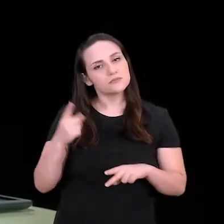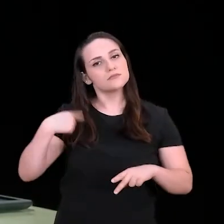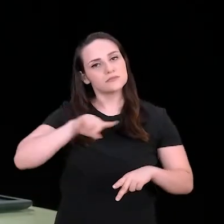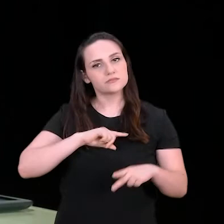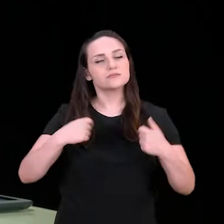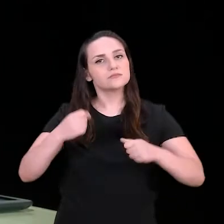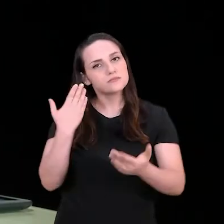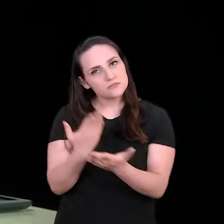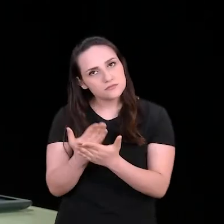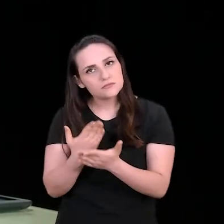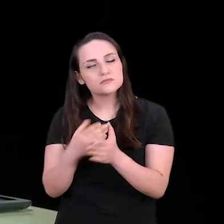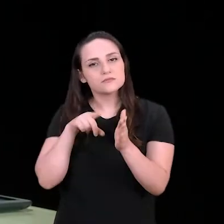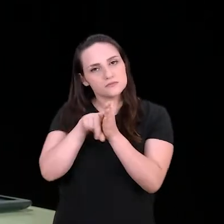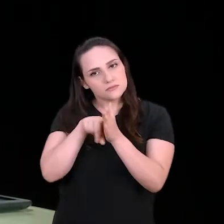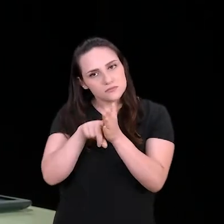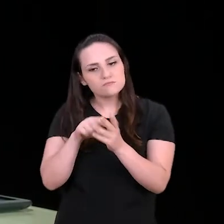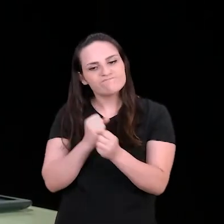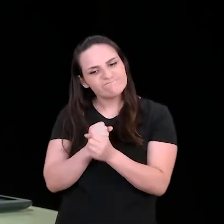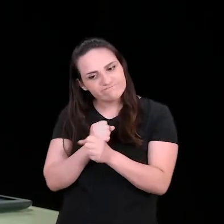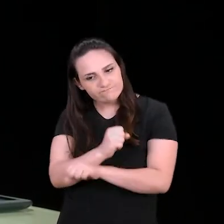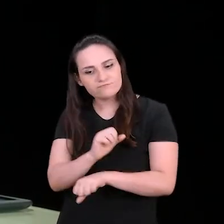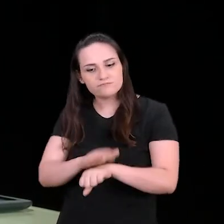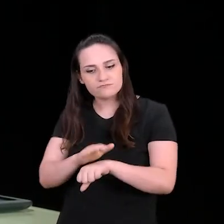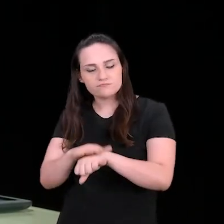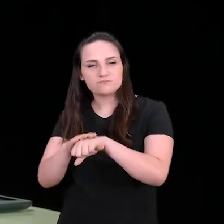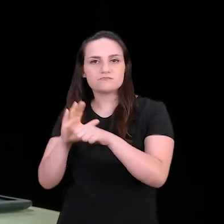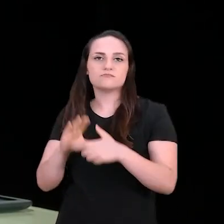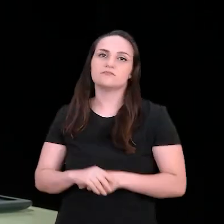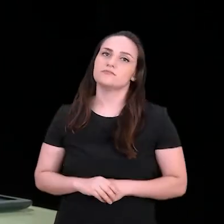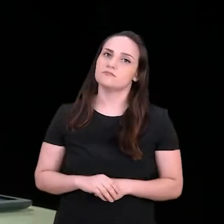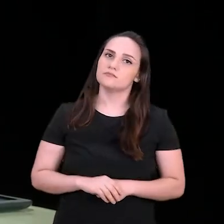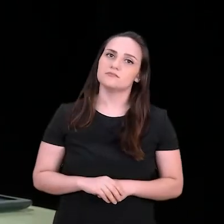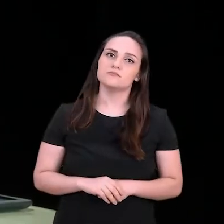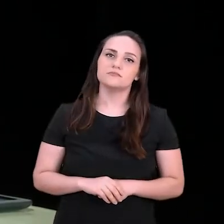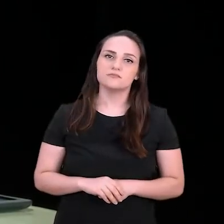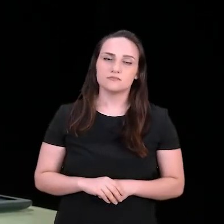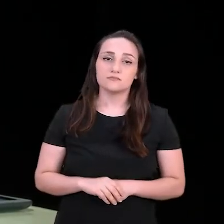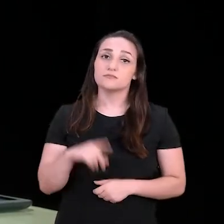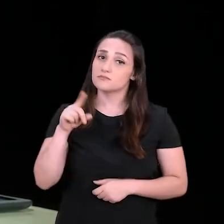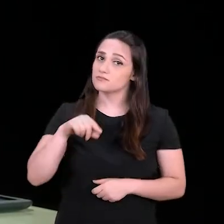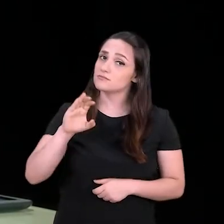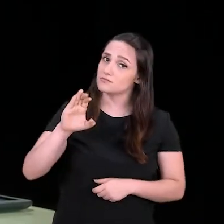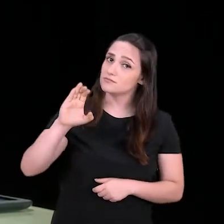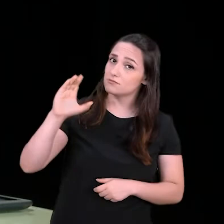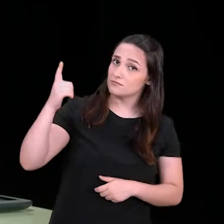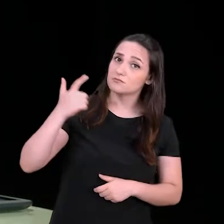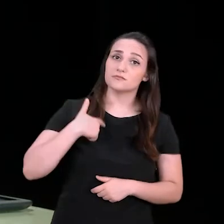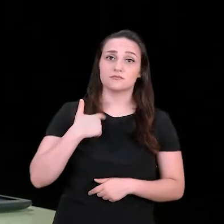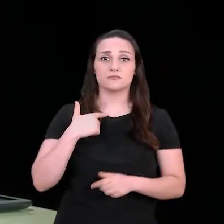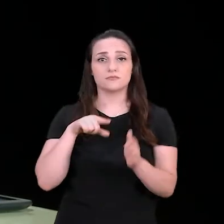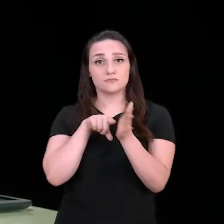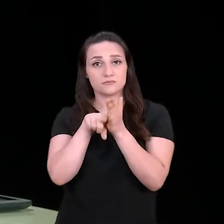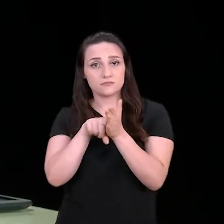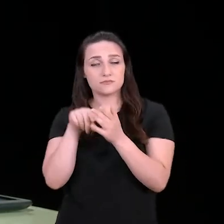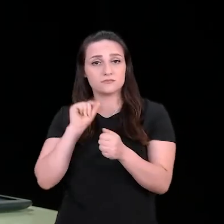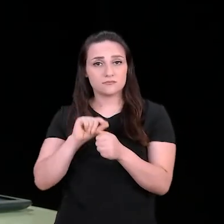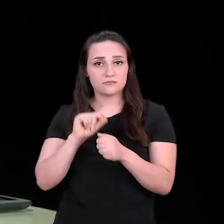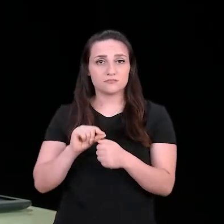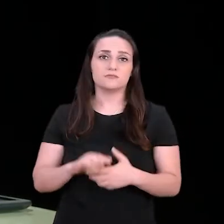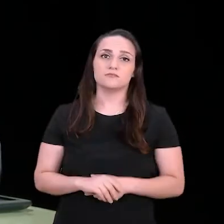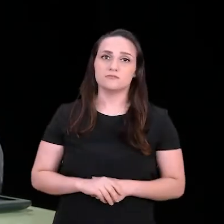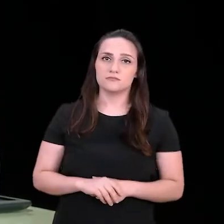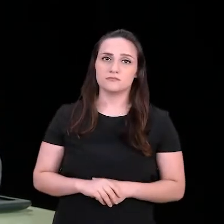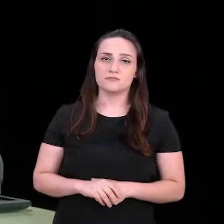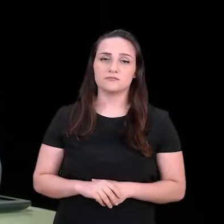gente pesquisar, para a gente se debruçar em torno dele, né? Então, assim, é claro que como pesquisador, a